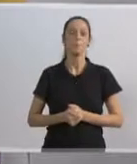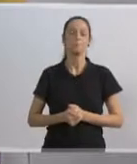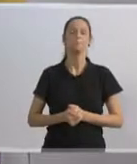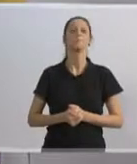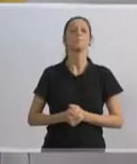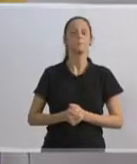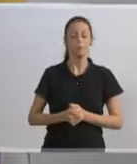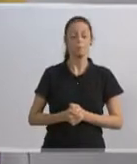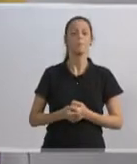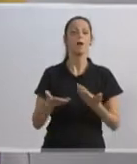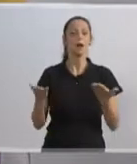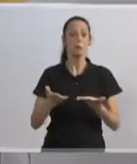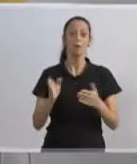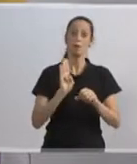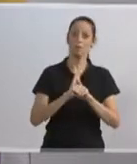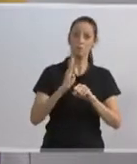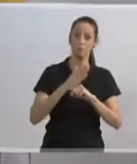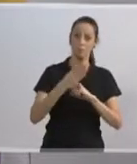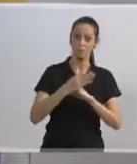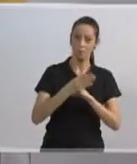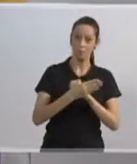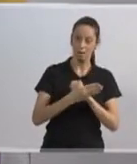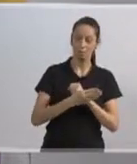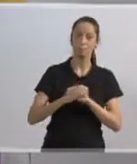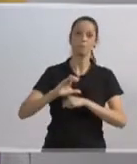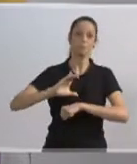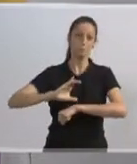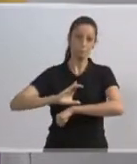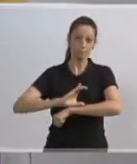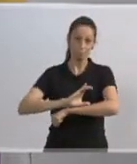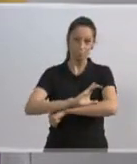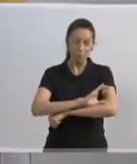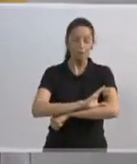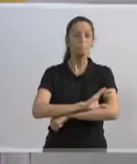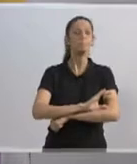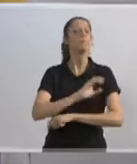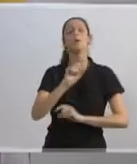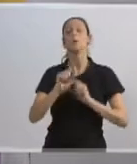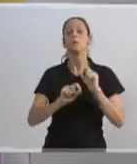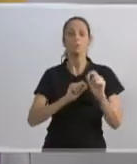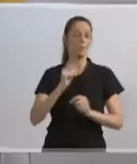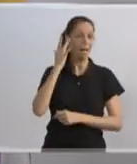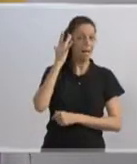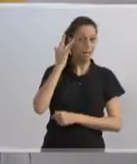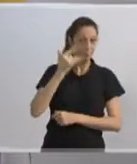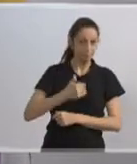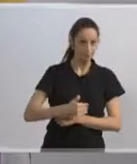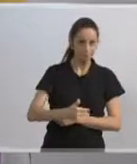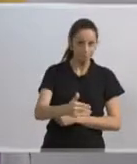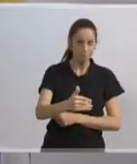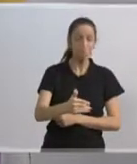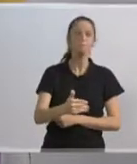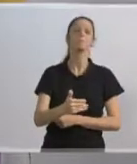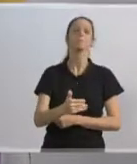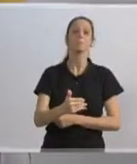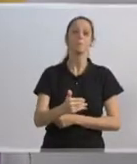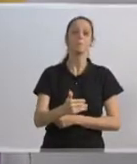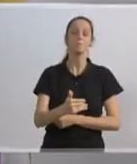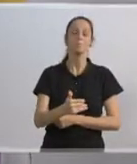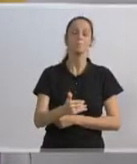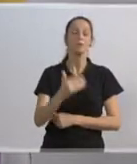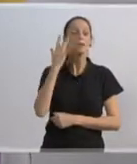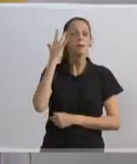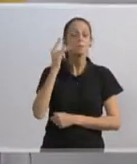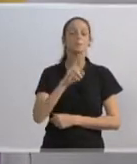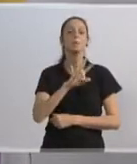saudável no palito para central nós estamos a partir de amanhã mobilizados no sentido de